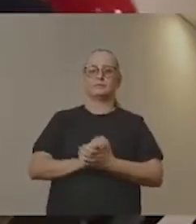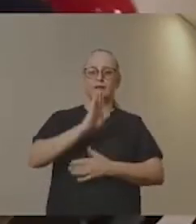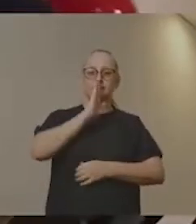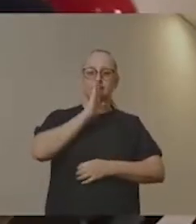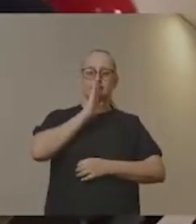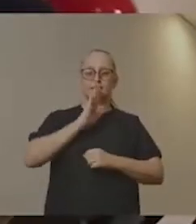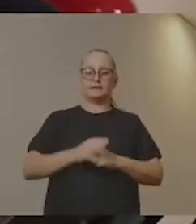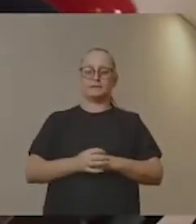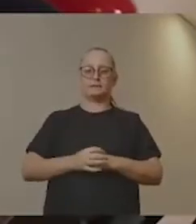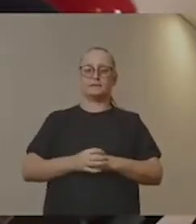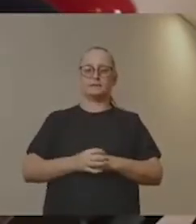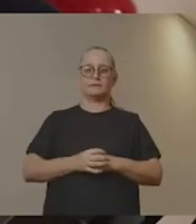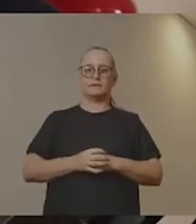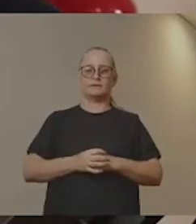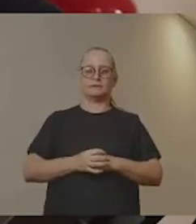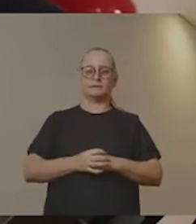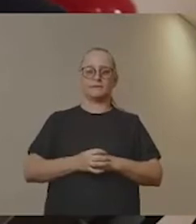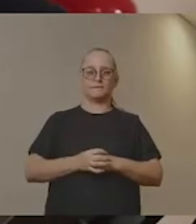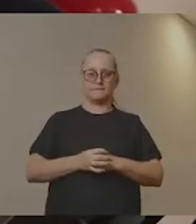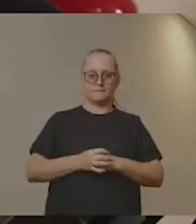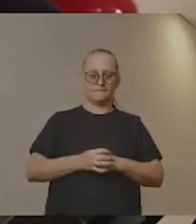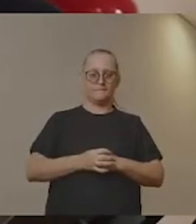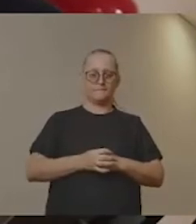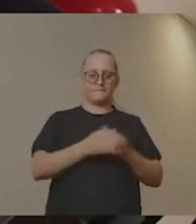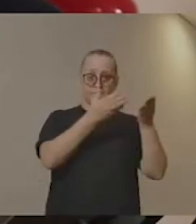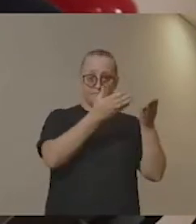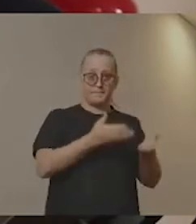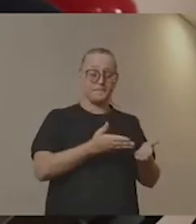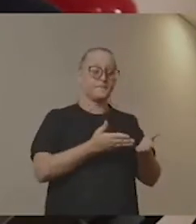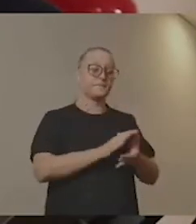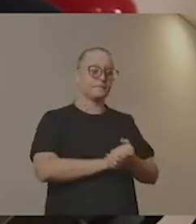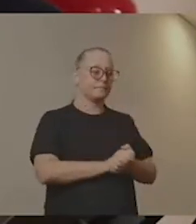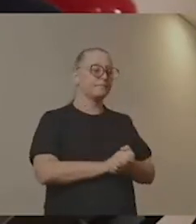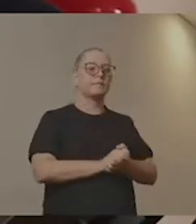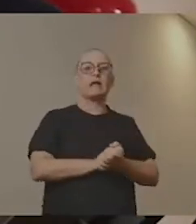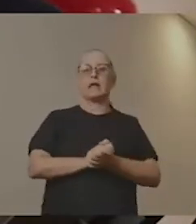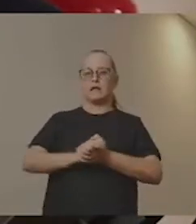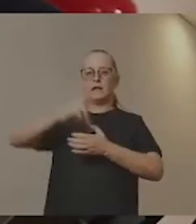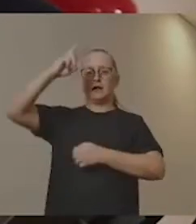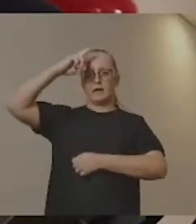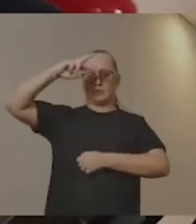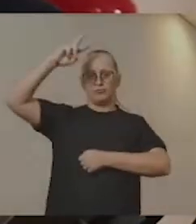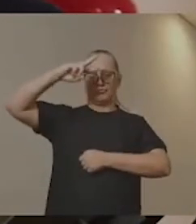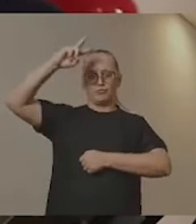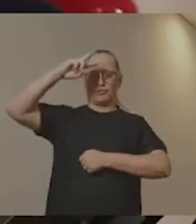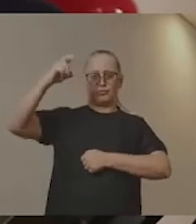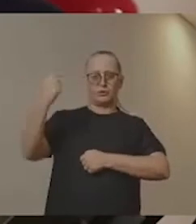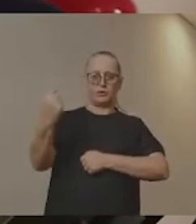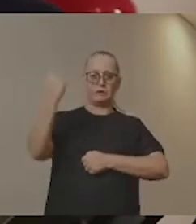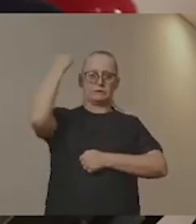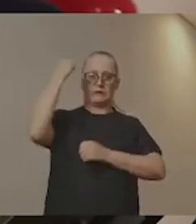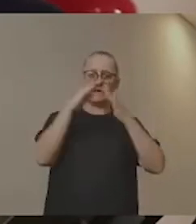Então, eu lembro que na escola eu tentava fazer espaços